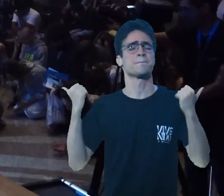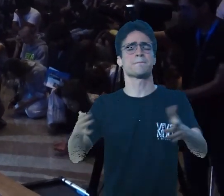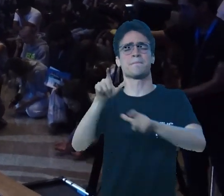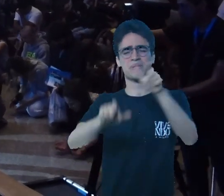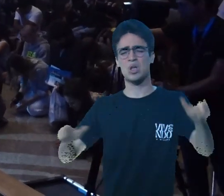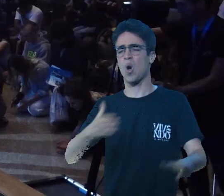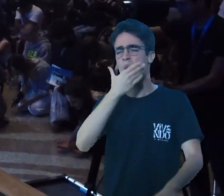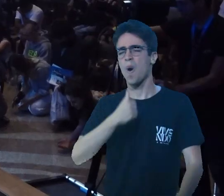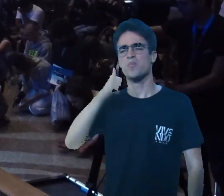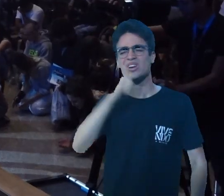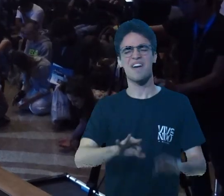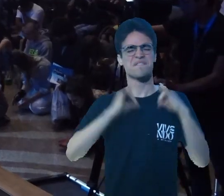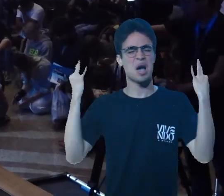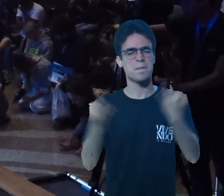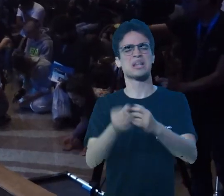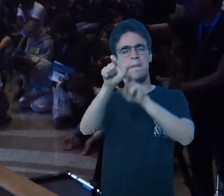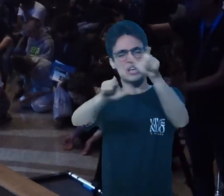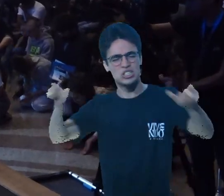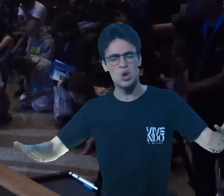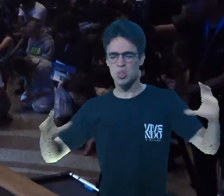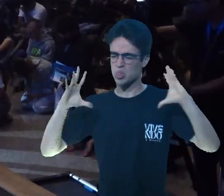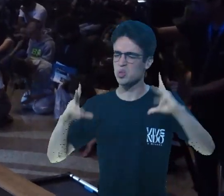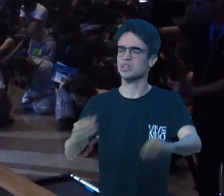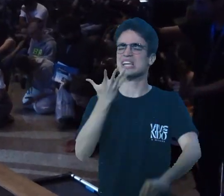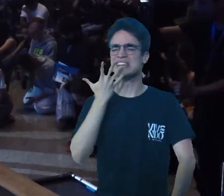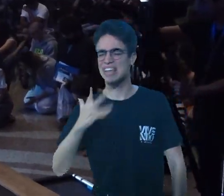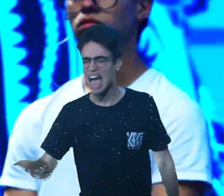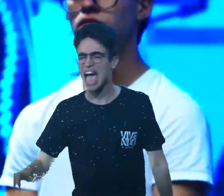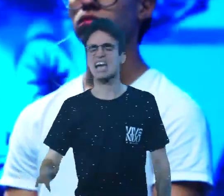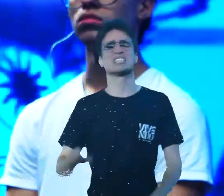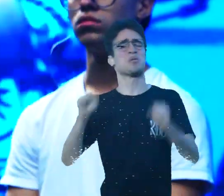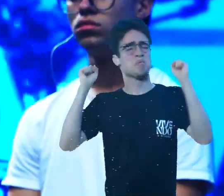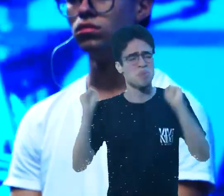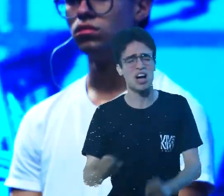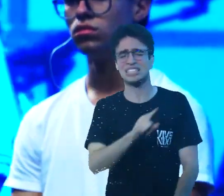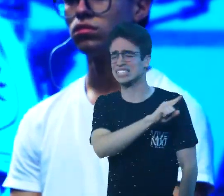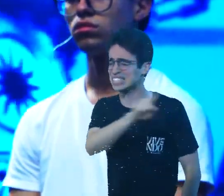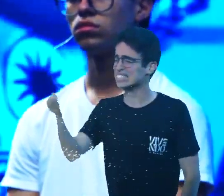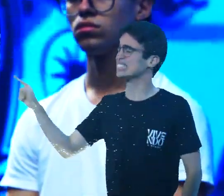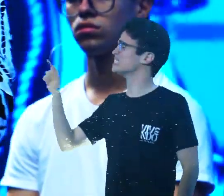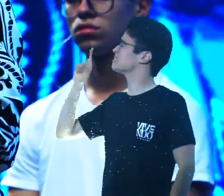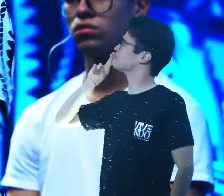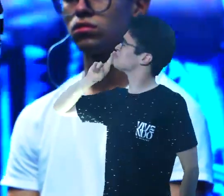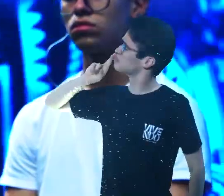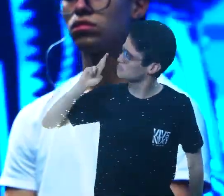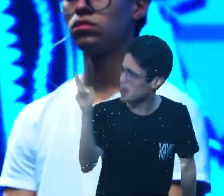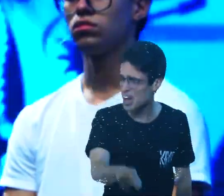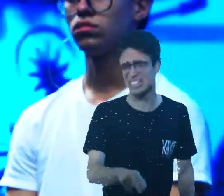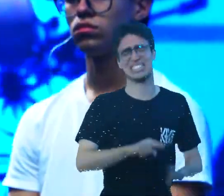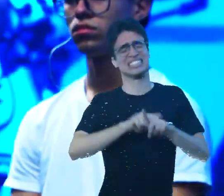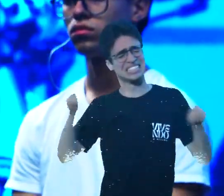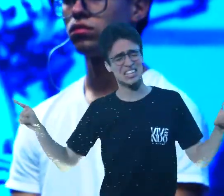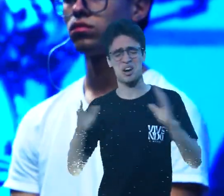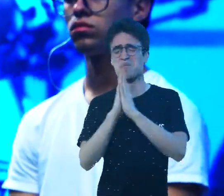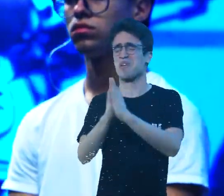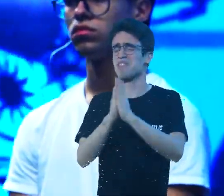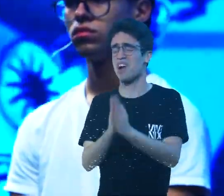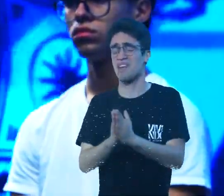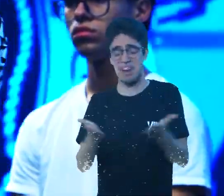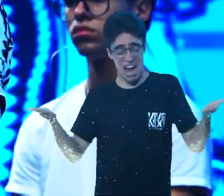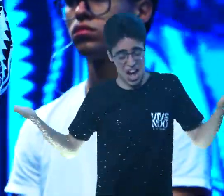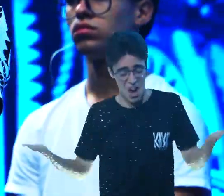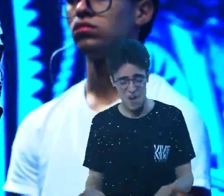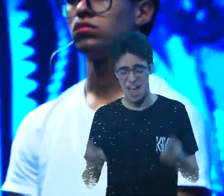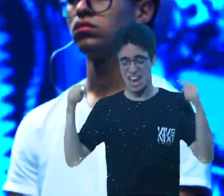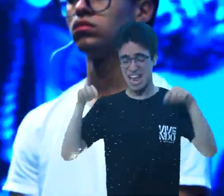homens, mulheres, famílias, indivíduos, crianças. Responde ao clamor dos povos dentro dessa